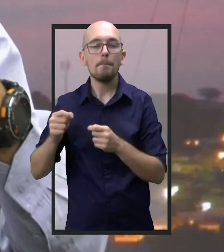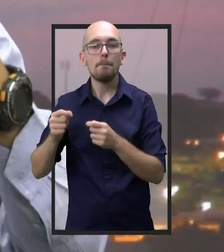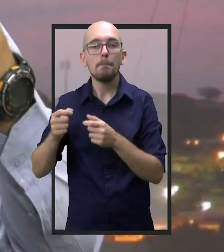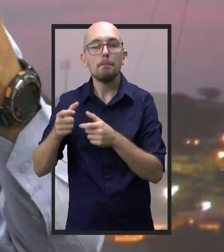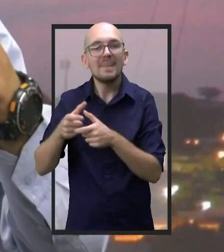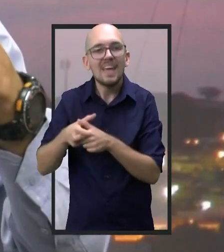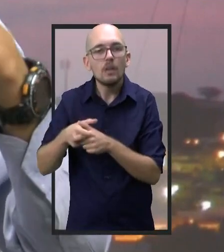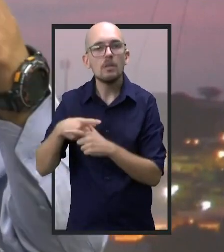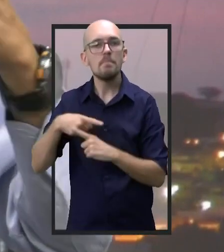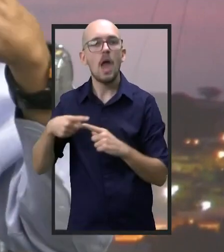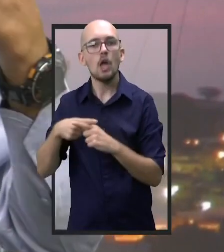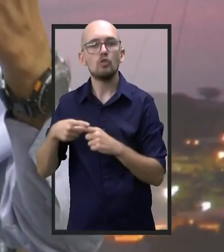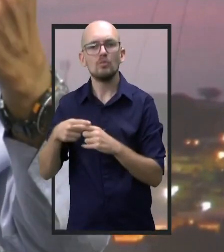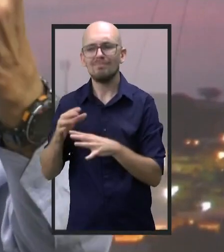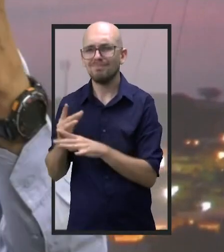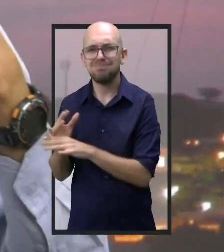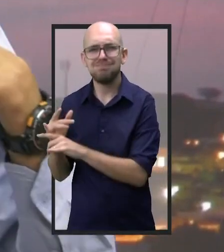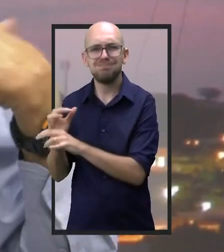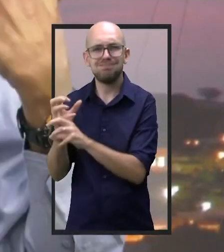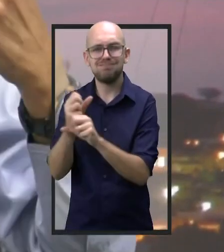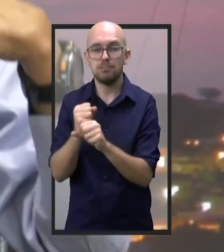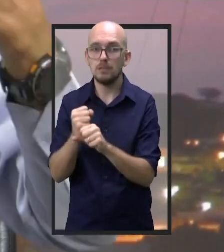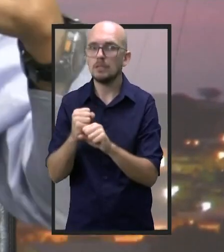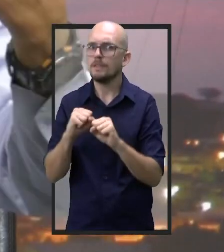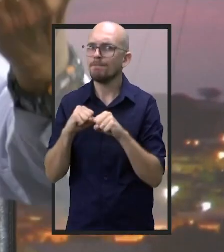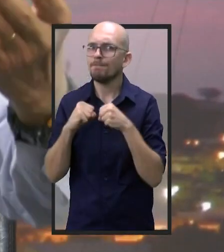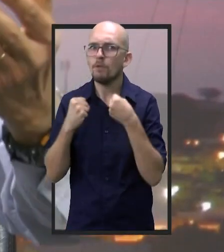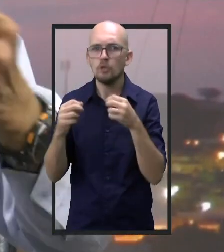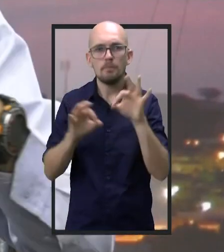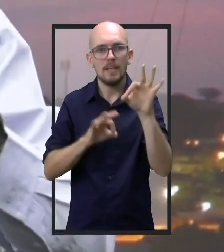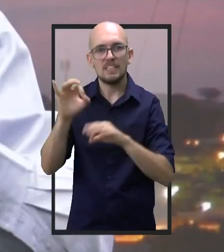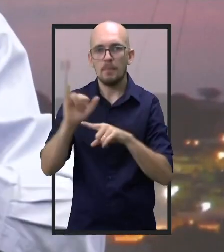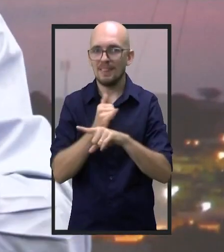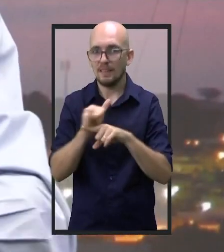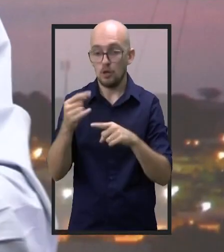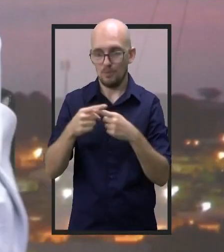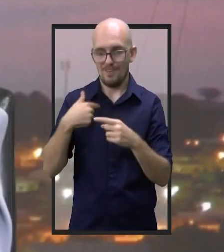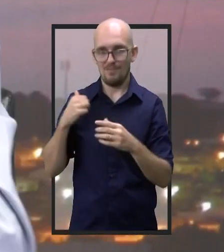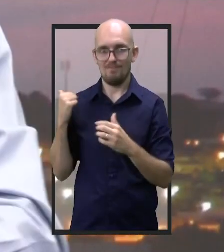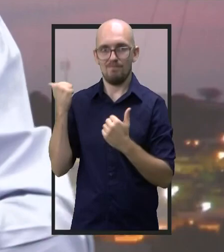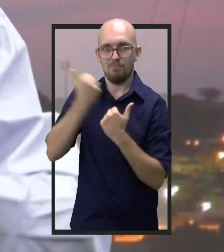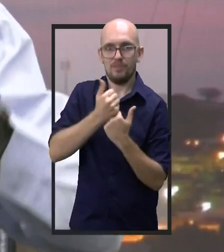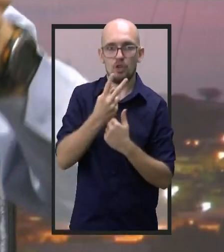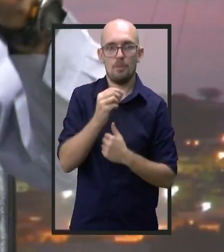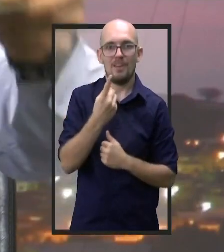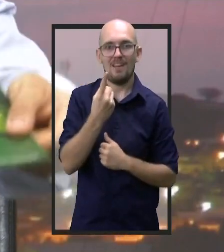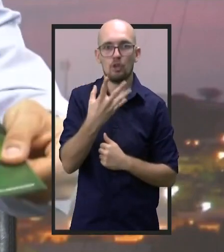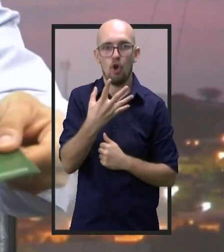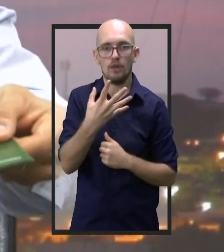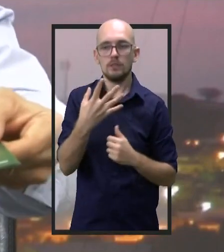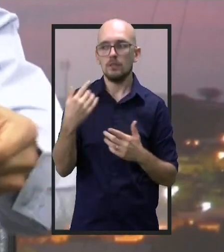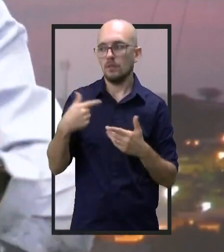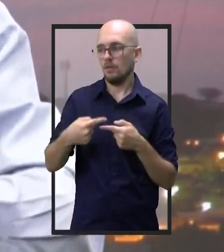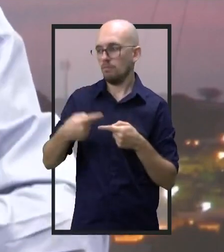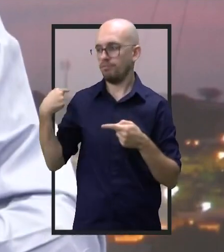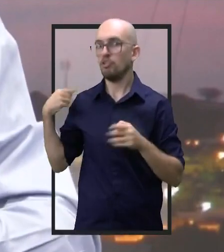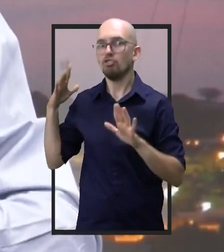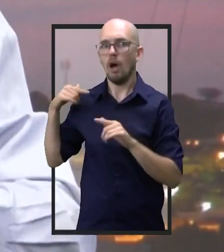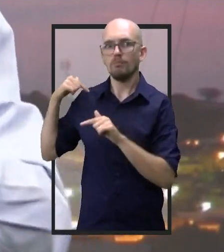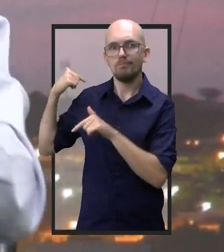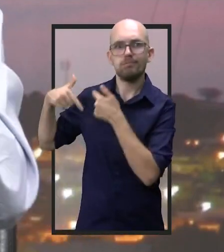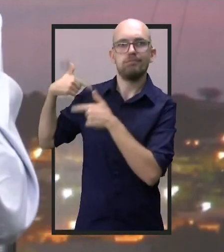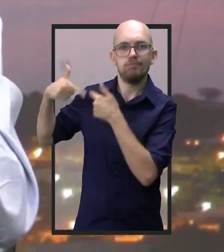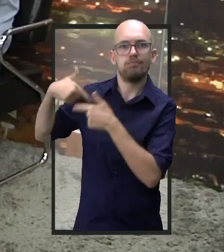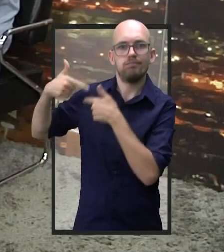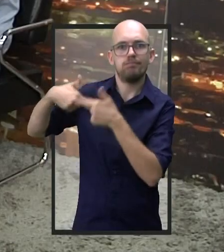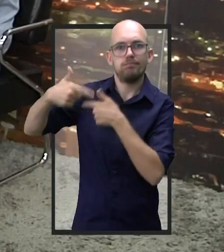nosso planejamento estratégico desde 2014, que eu só peguei o bonde andando, quando eu entrei me deram, planejamento estratégico aí já estava montado. Já